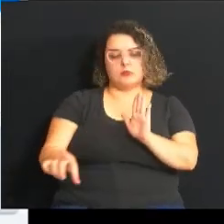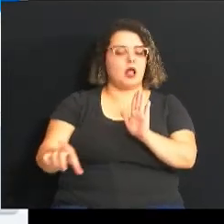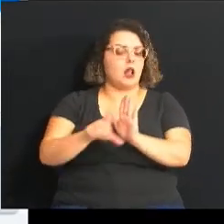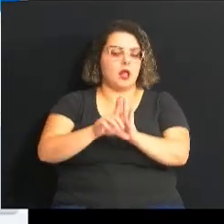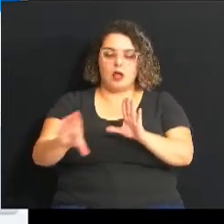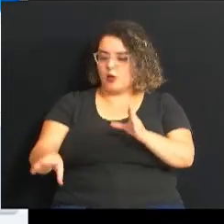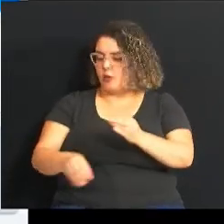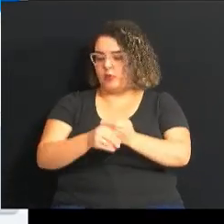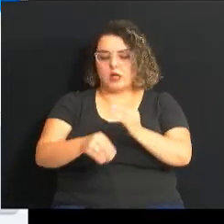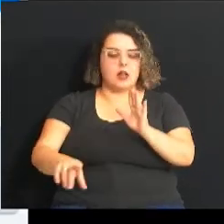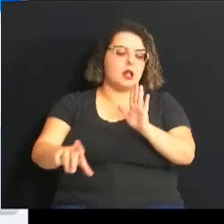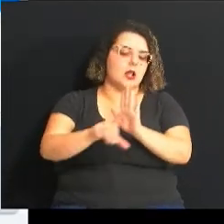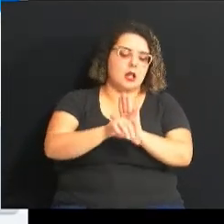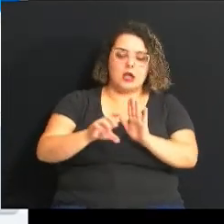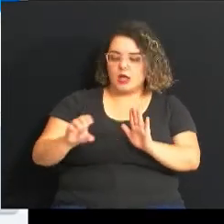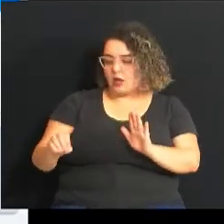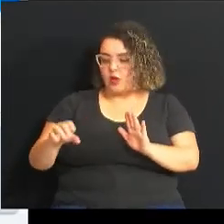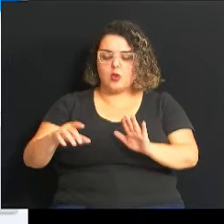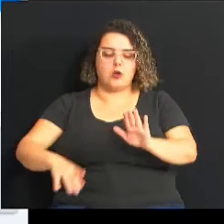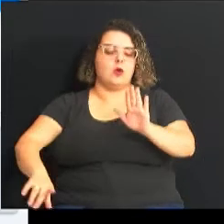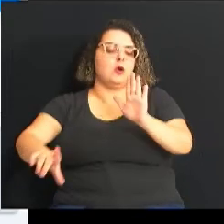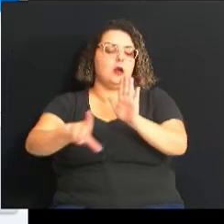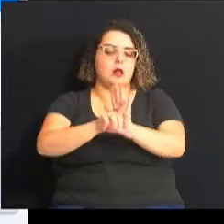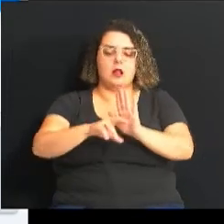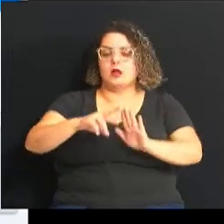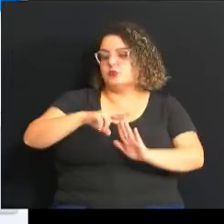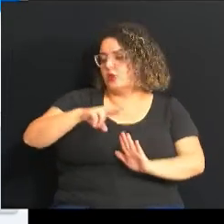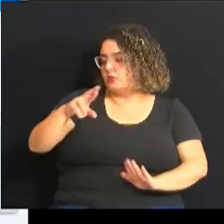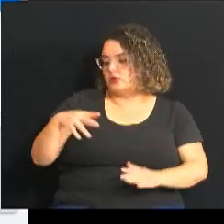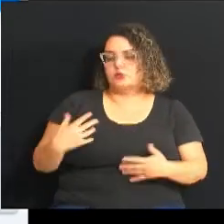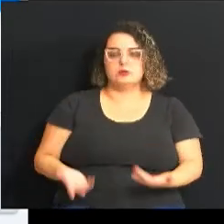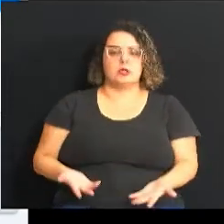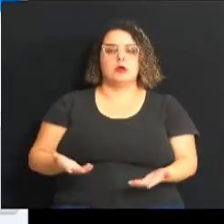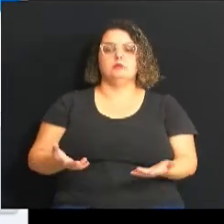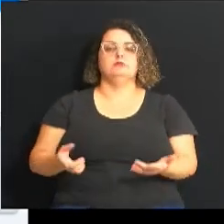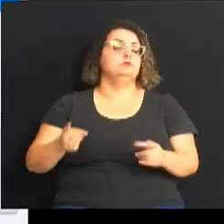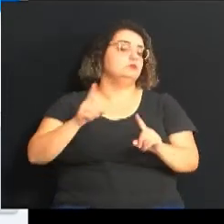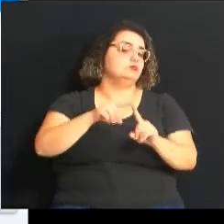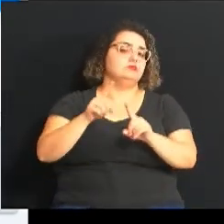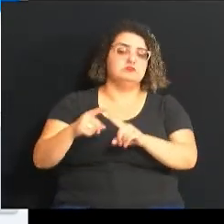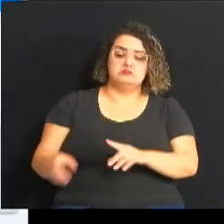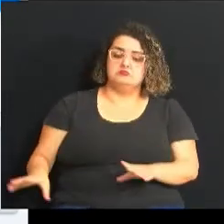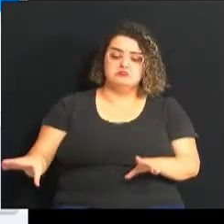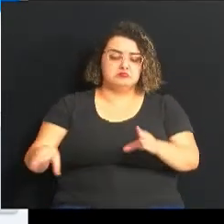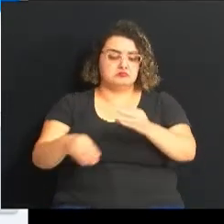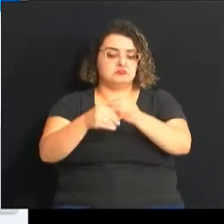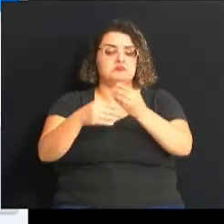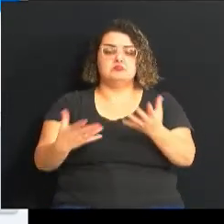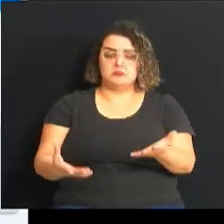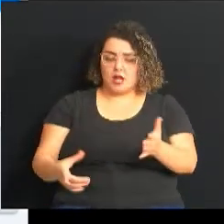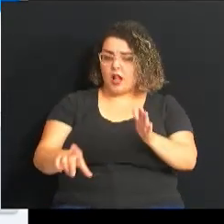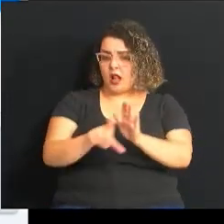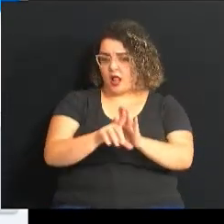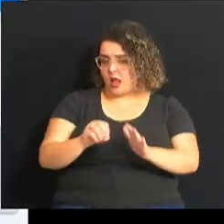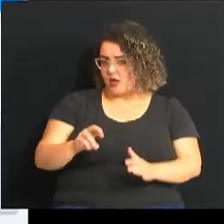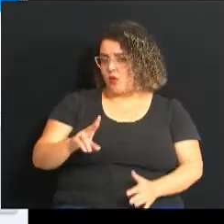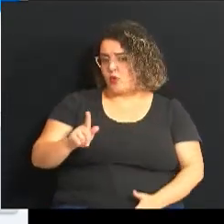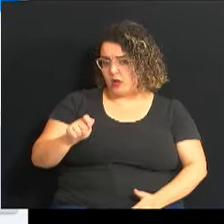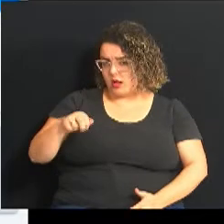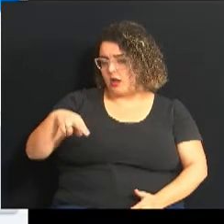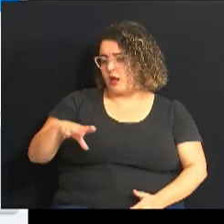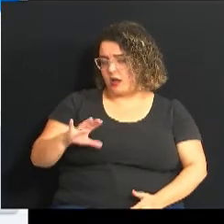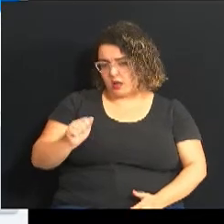lei ordinária, de resolução, são tipos de projetos, emenda à lei orgânica, que podem ser protocolados